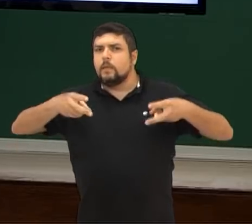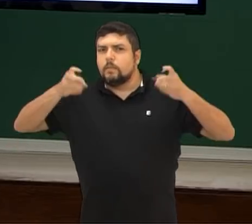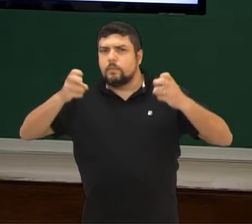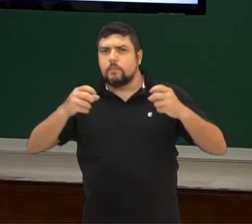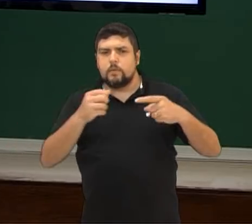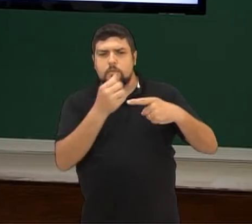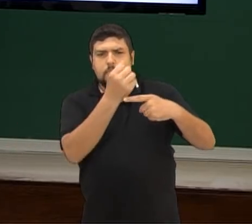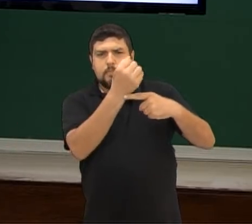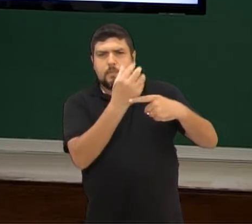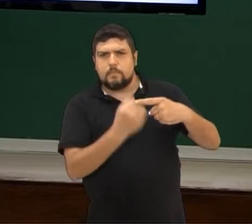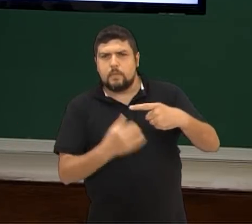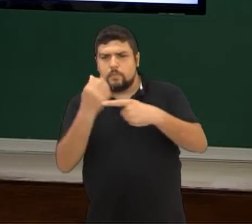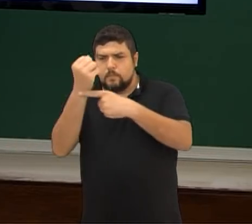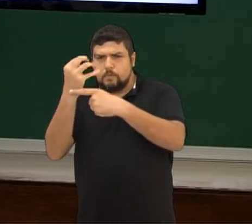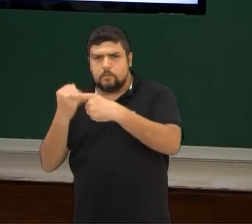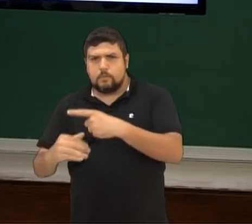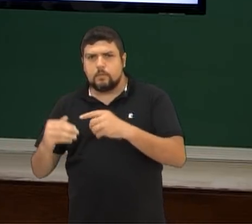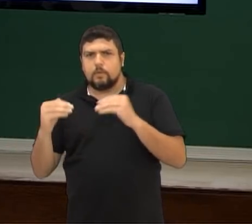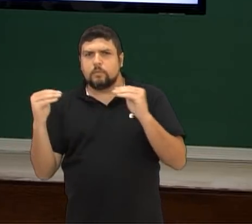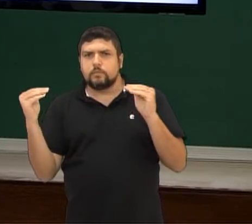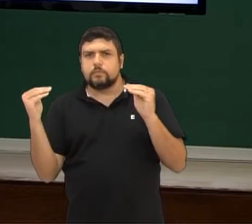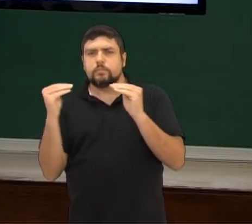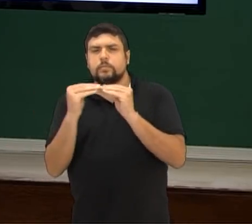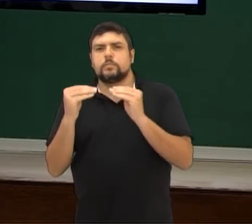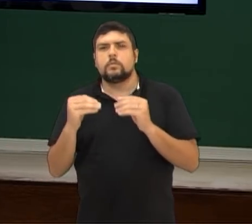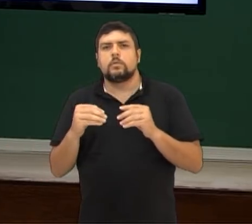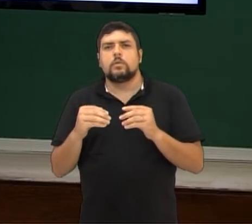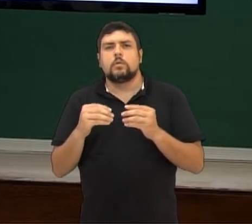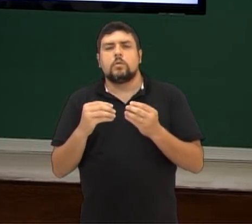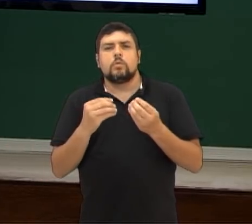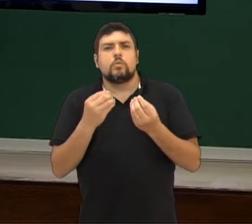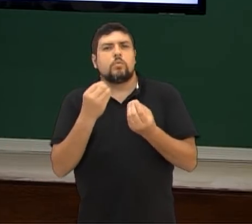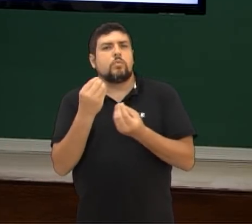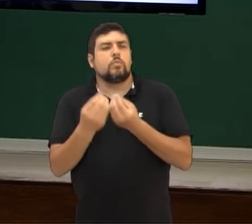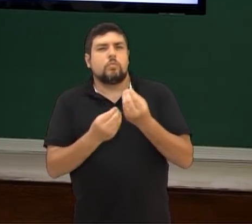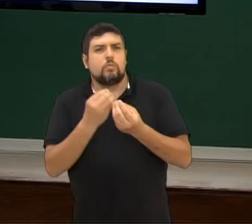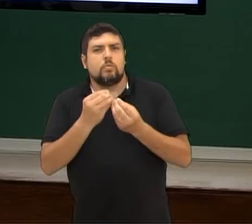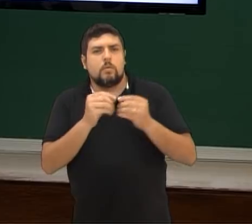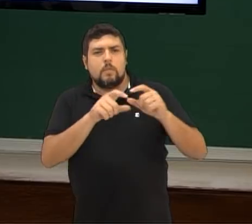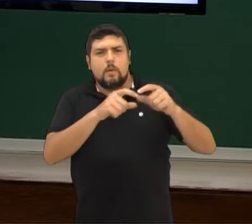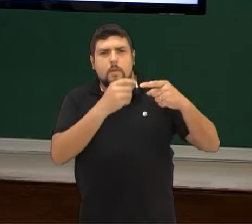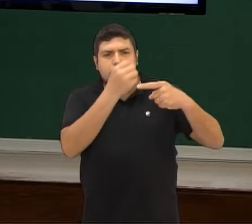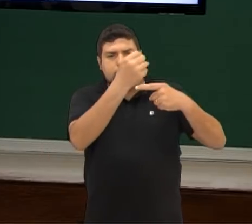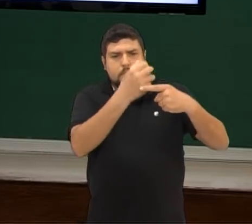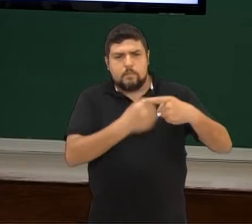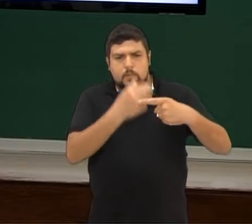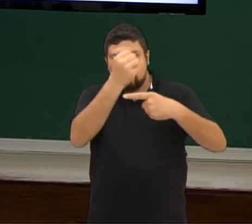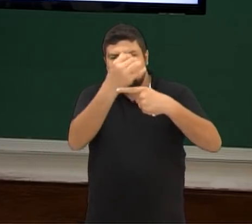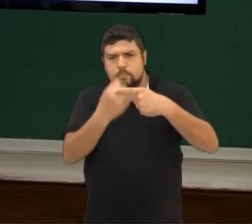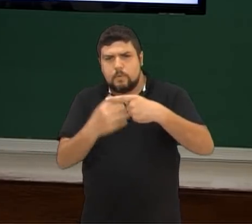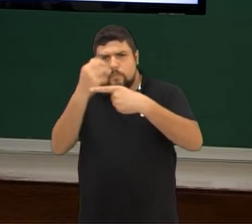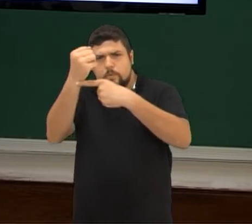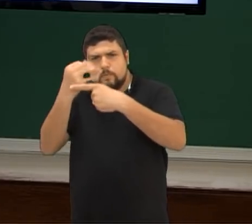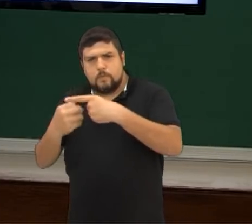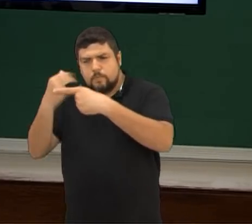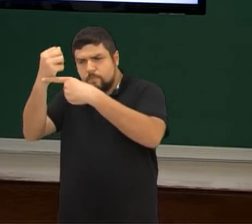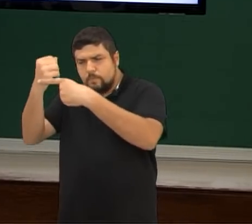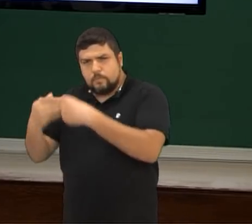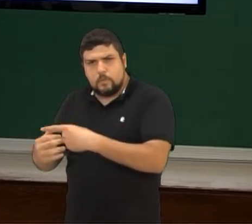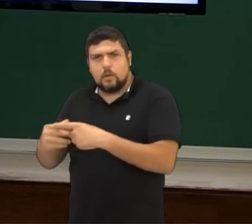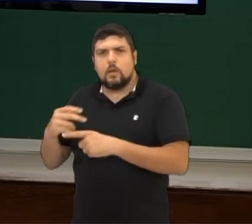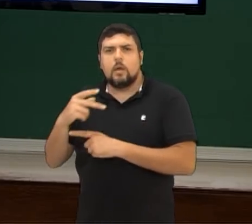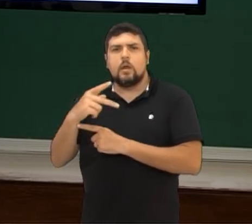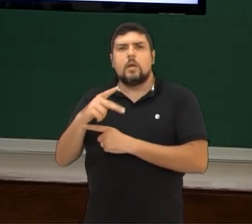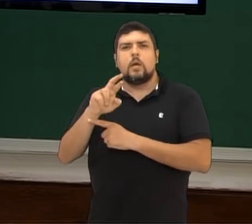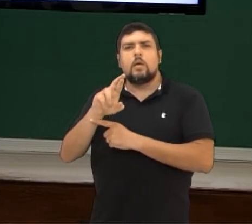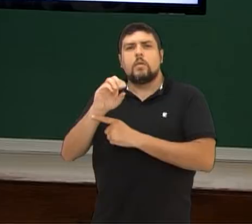duas razões. Ela é conhecida, ela é chamada como proporção. E